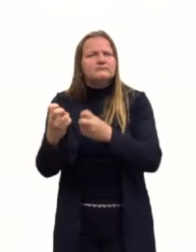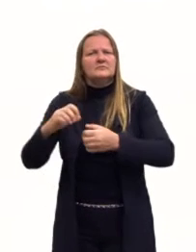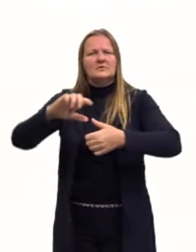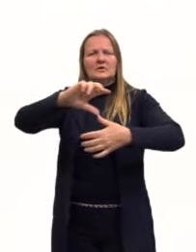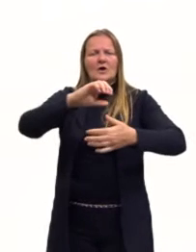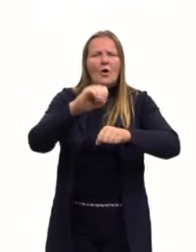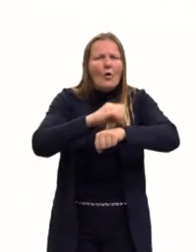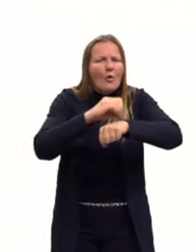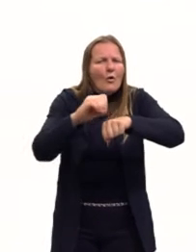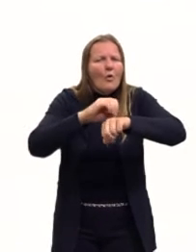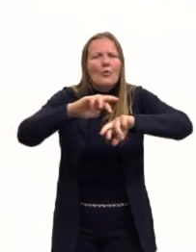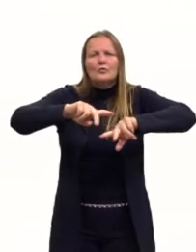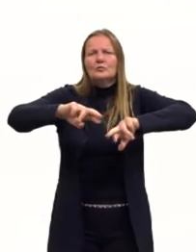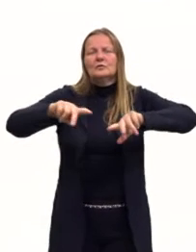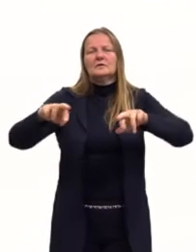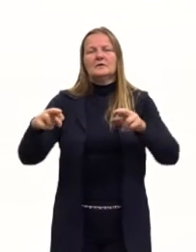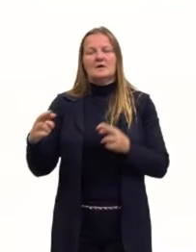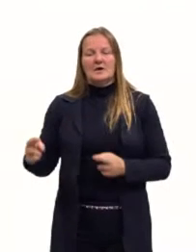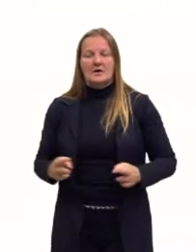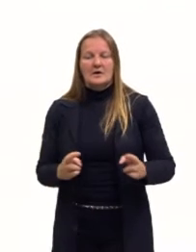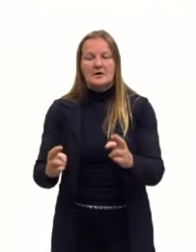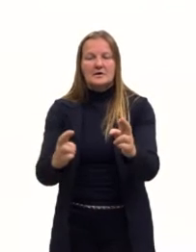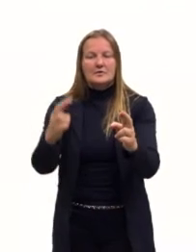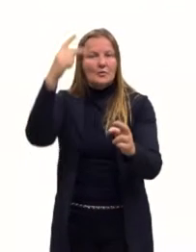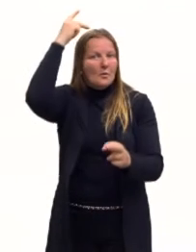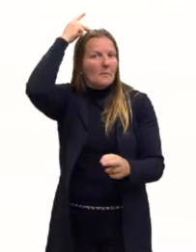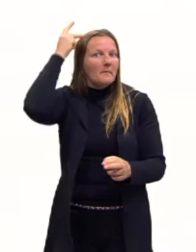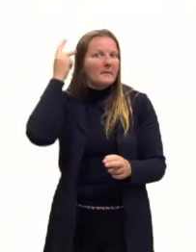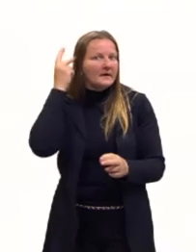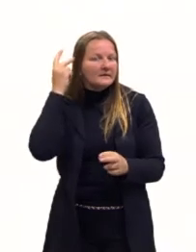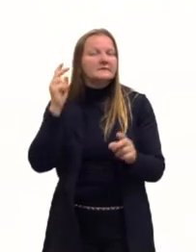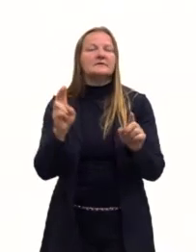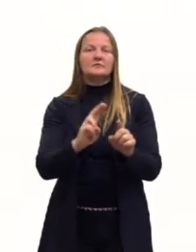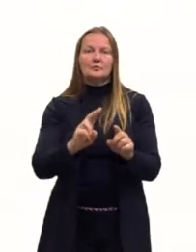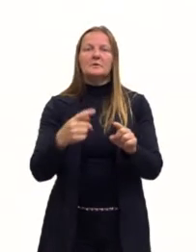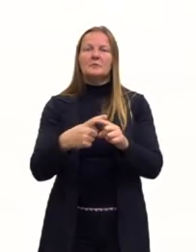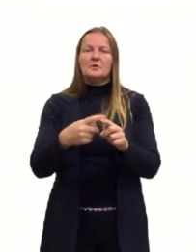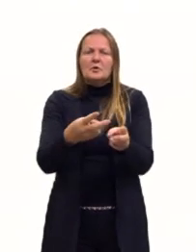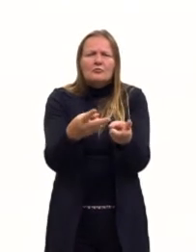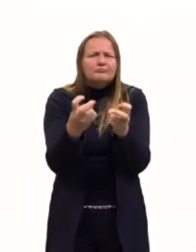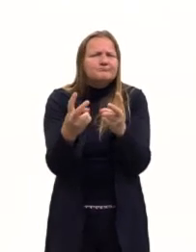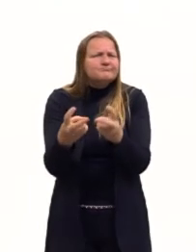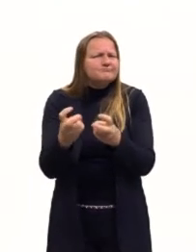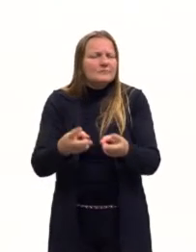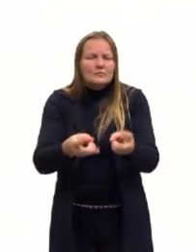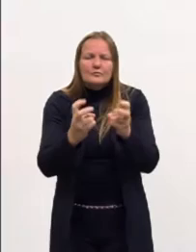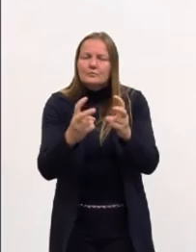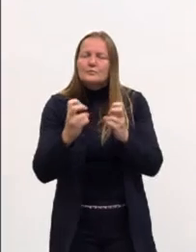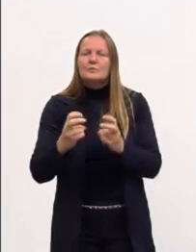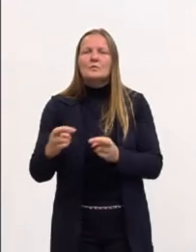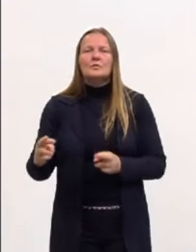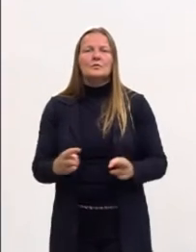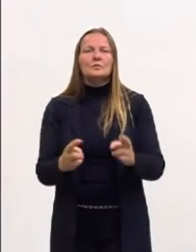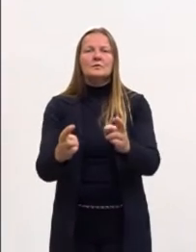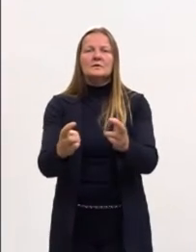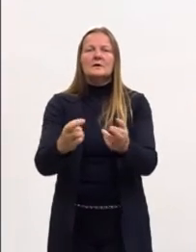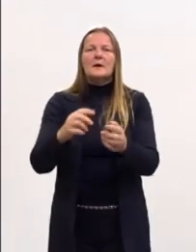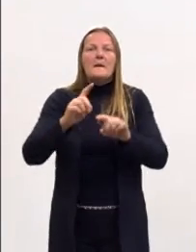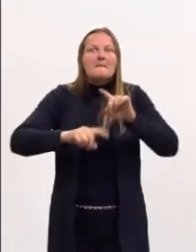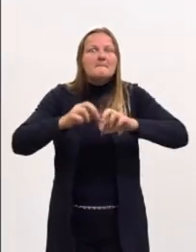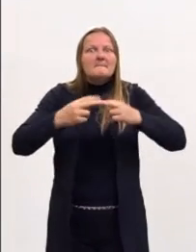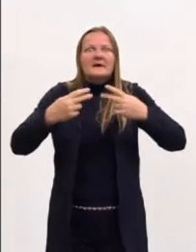ouro tanto é que a gente tem o Rio da Prata julgamento da Prata né Imagine quanto durante fica imaginando enquanto